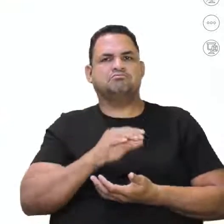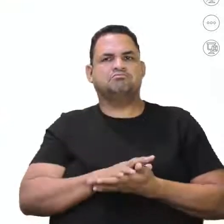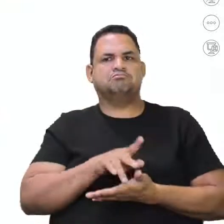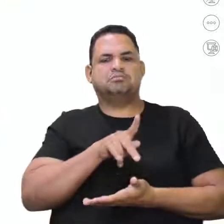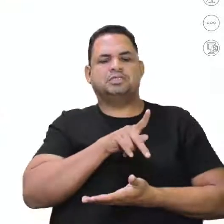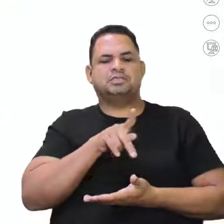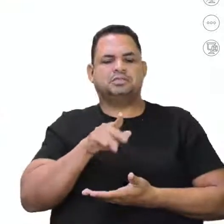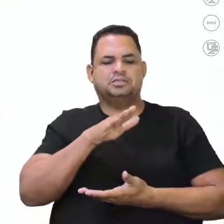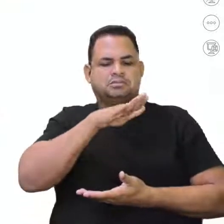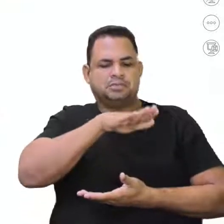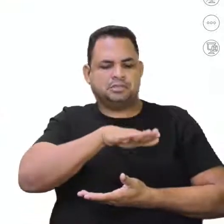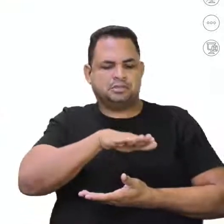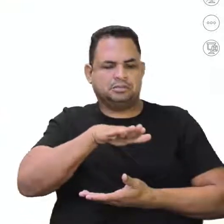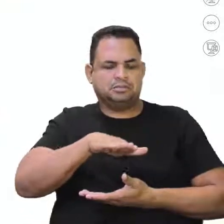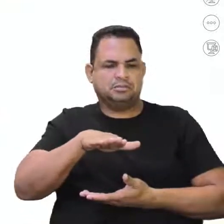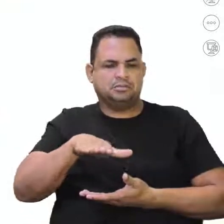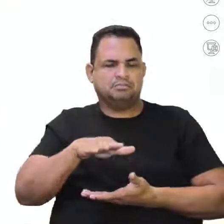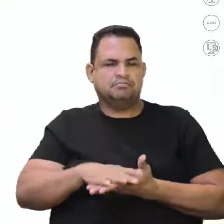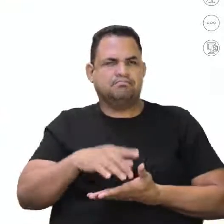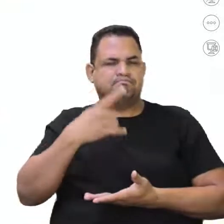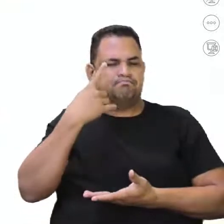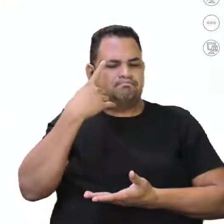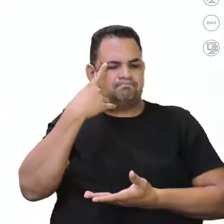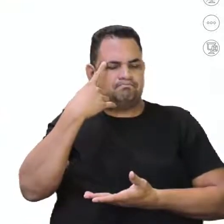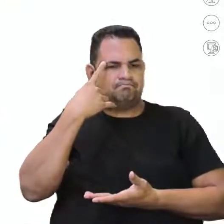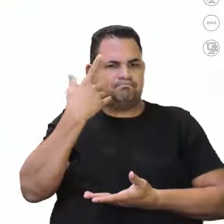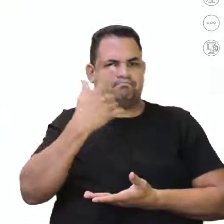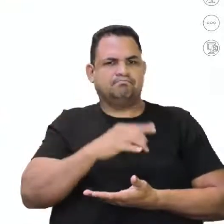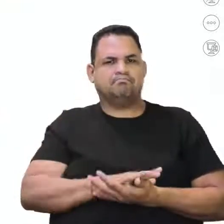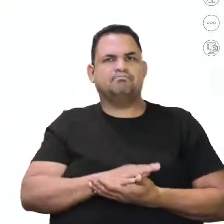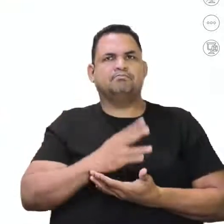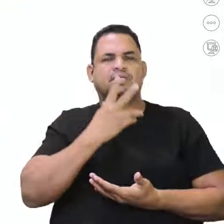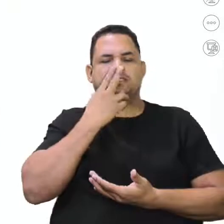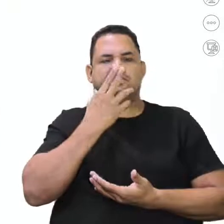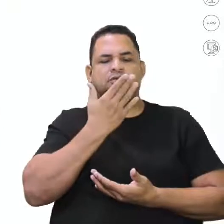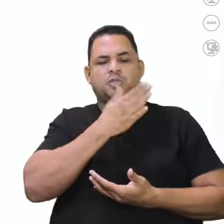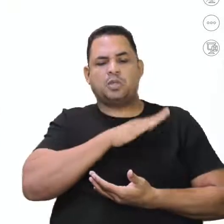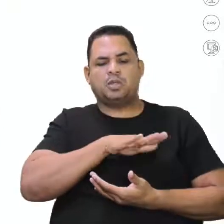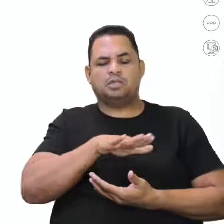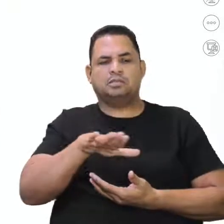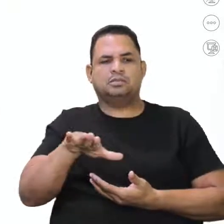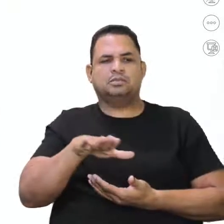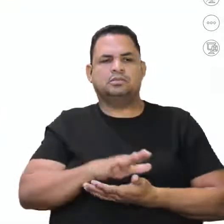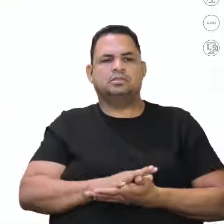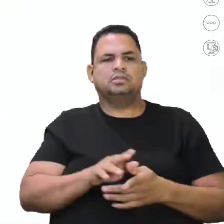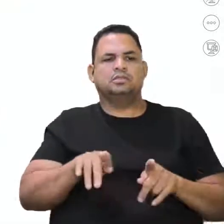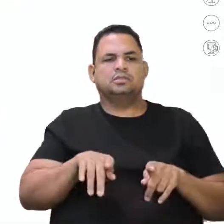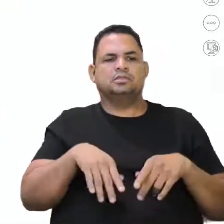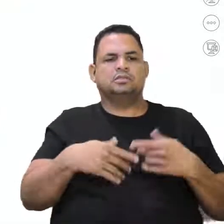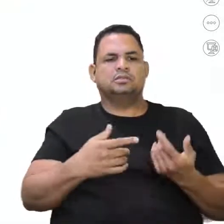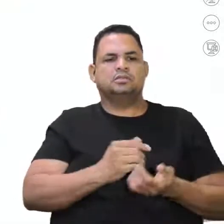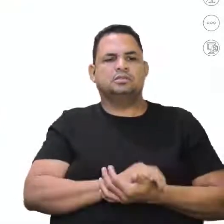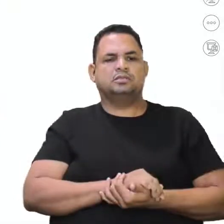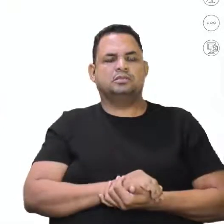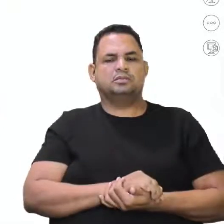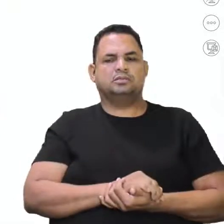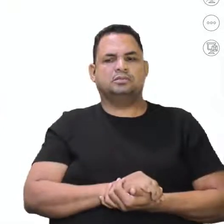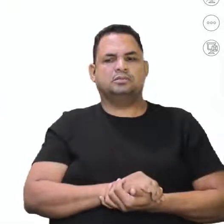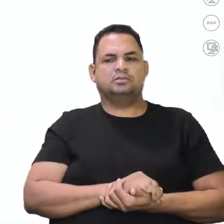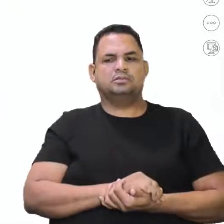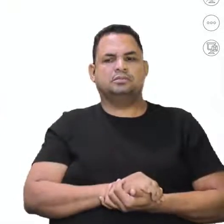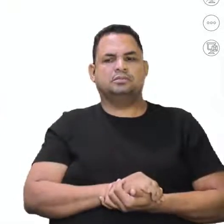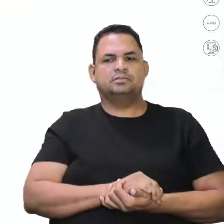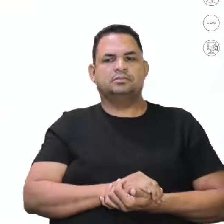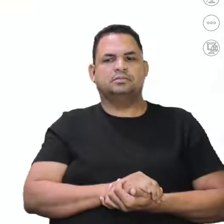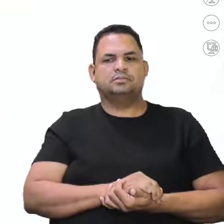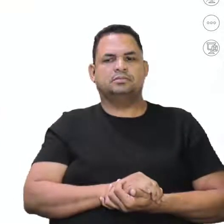poderia ser essas pessoas pequenas? Pensa bem, pessoas pequenas igual a crianças, né? Então, big questions from little